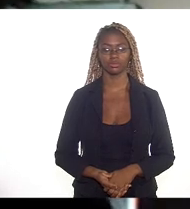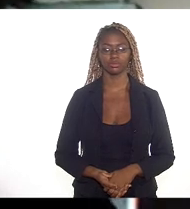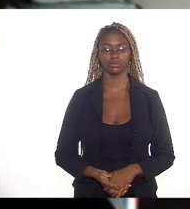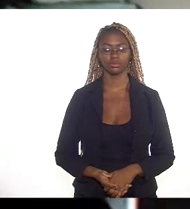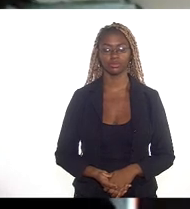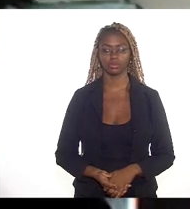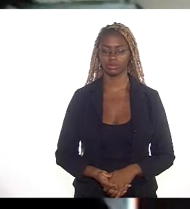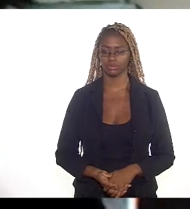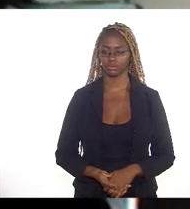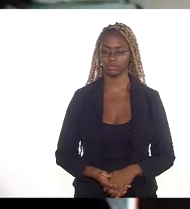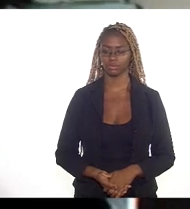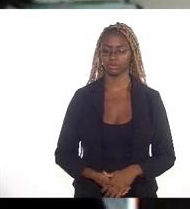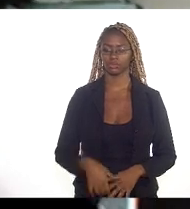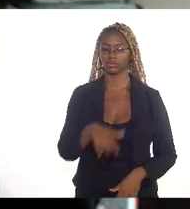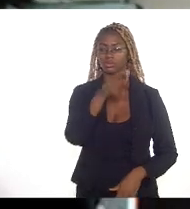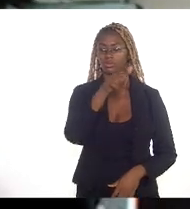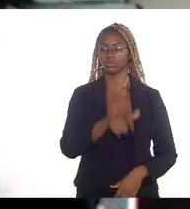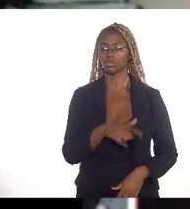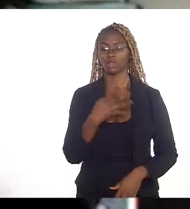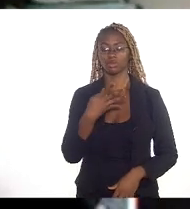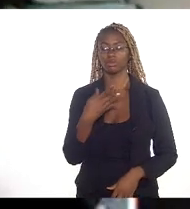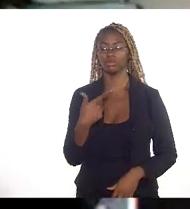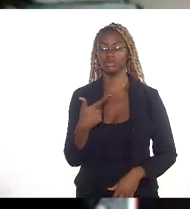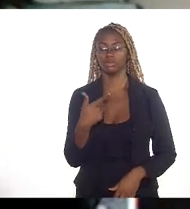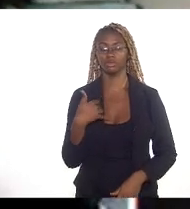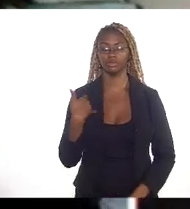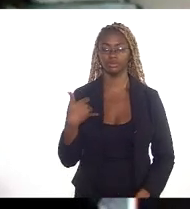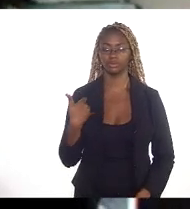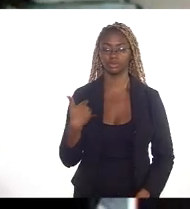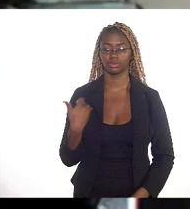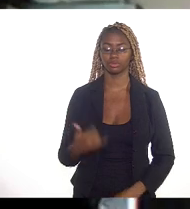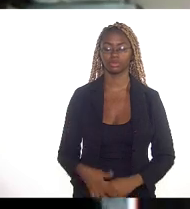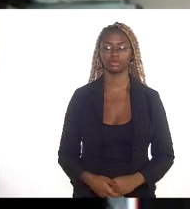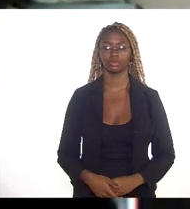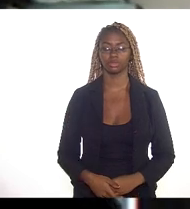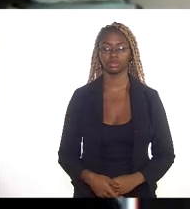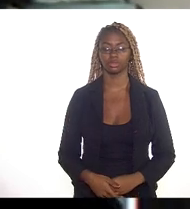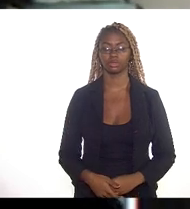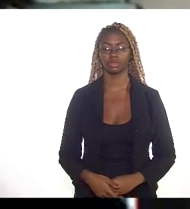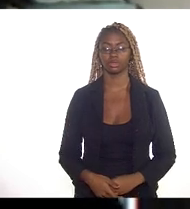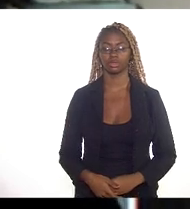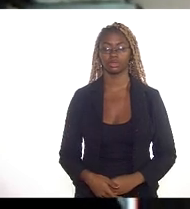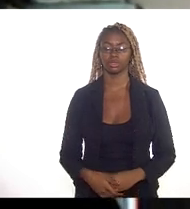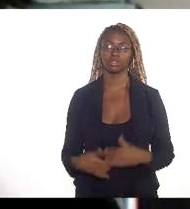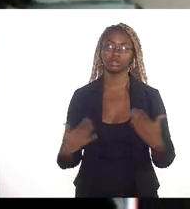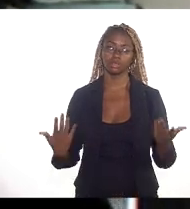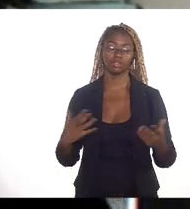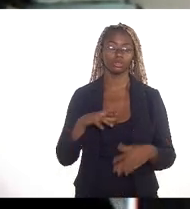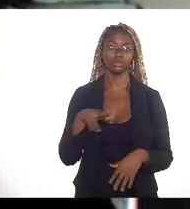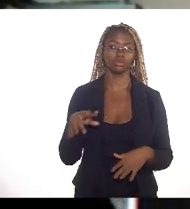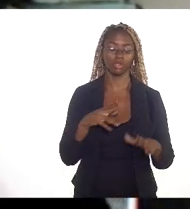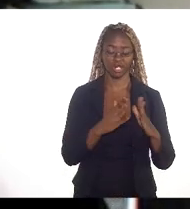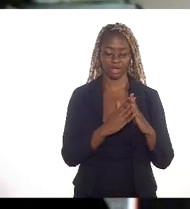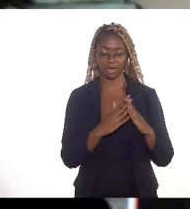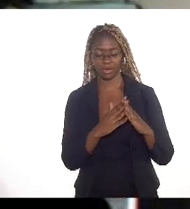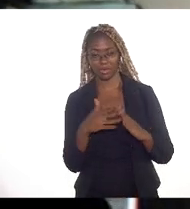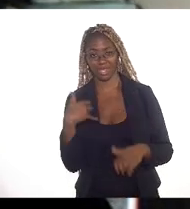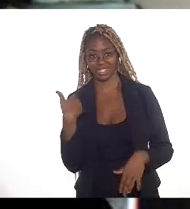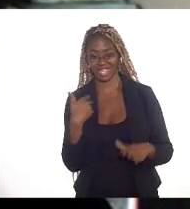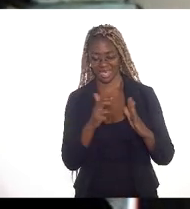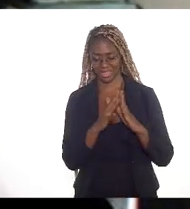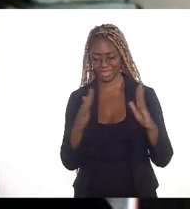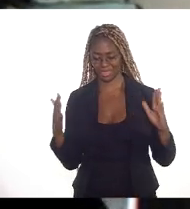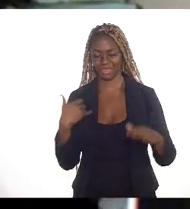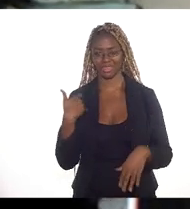Um rapaz ainda, né, de 42 anos, fora da faixa etária que se considera como uma faixa etária de risco, que